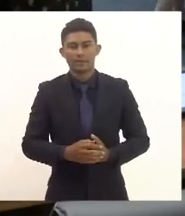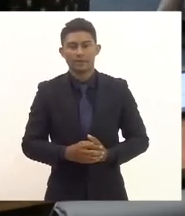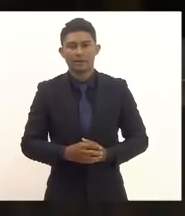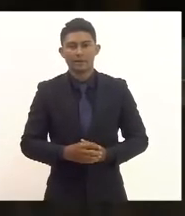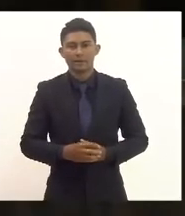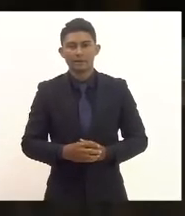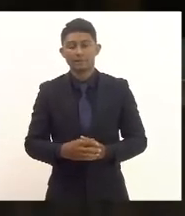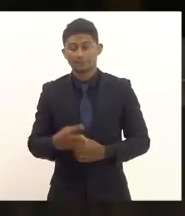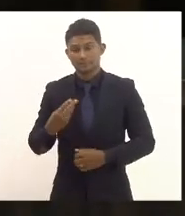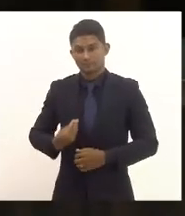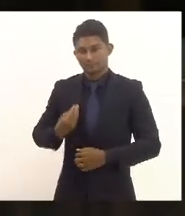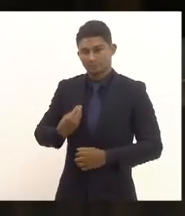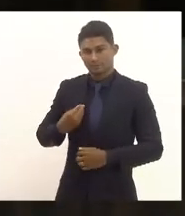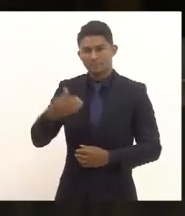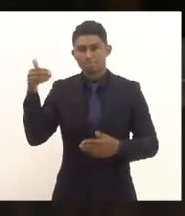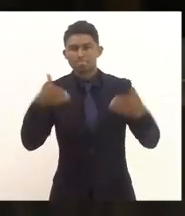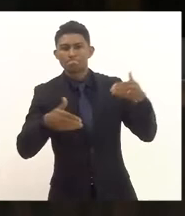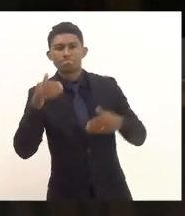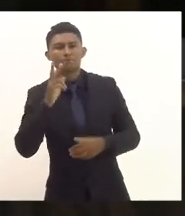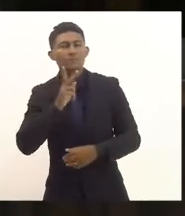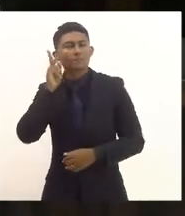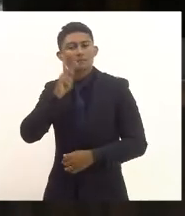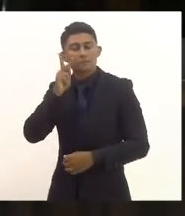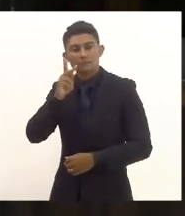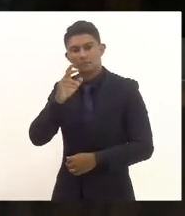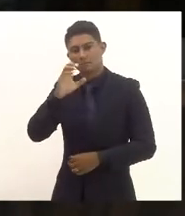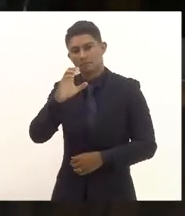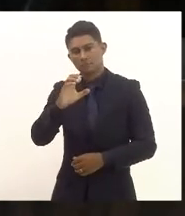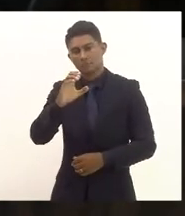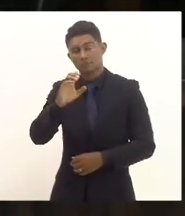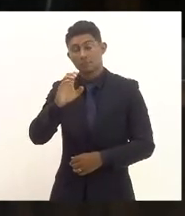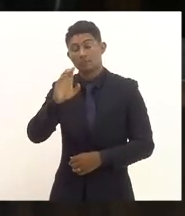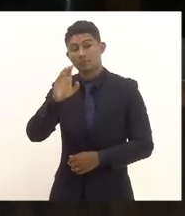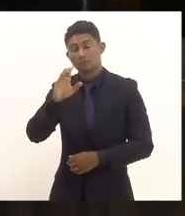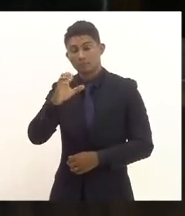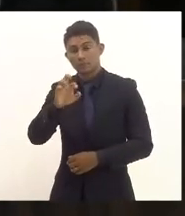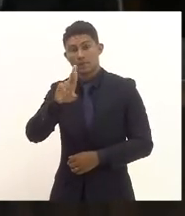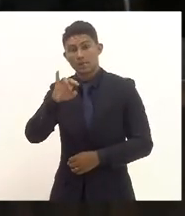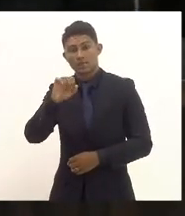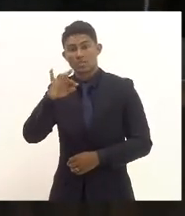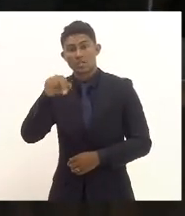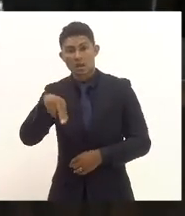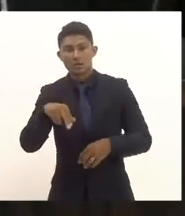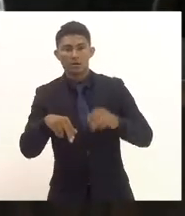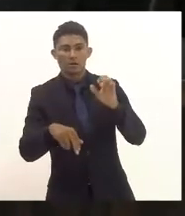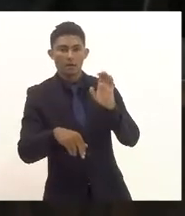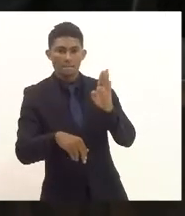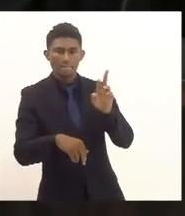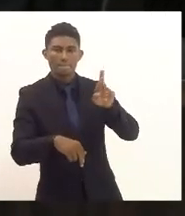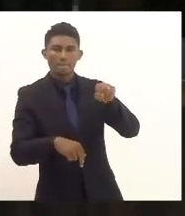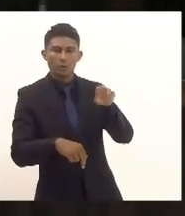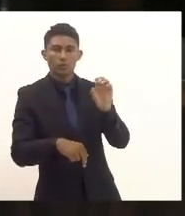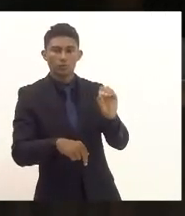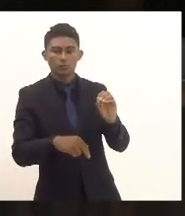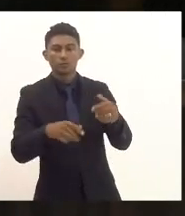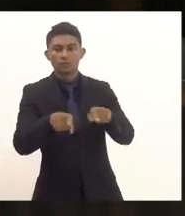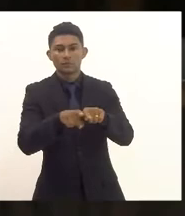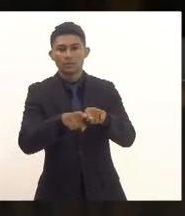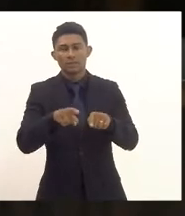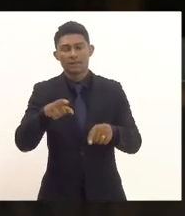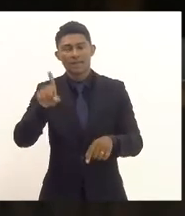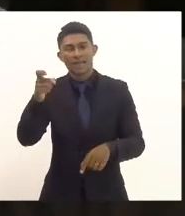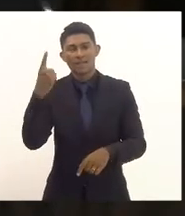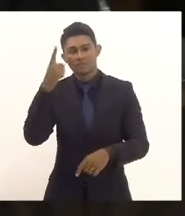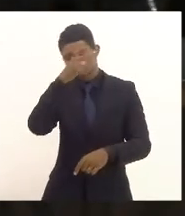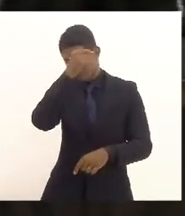tão presente vereadores Christian Vereador Bruno e ex-prefeito Dudu de estado de Itatiaia Seja